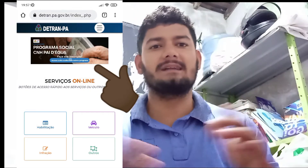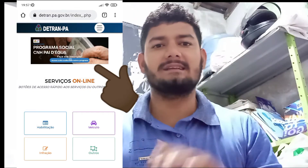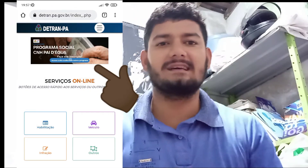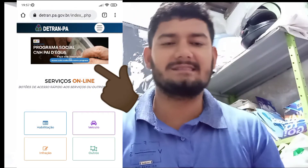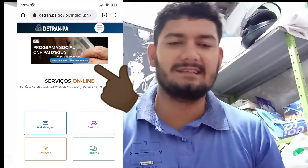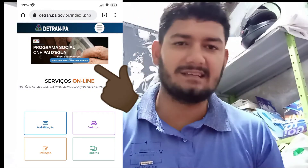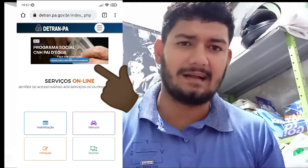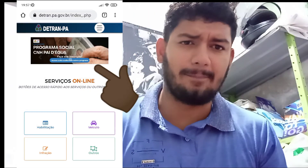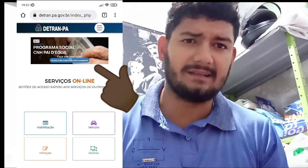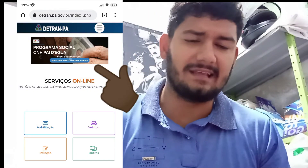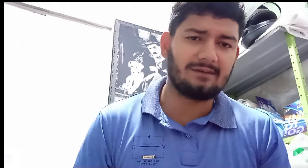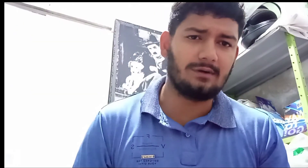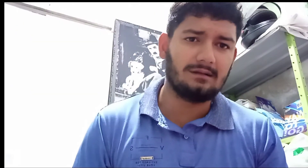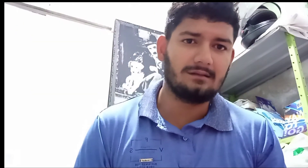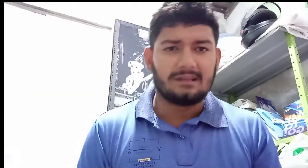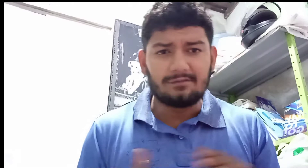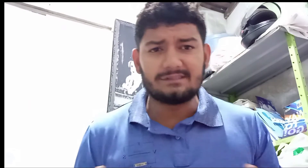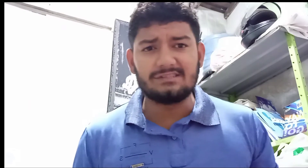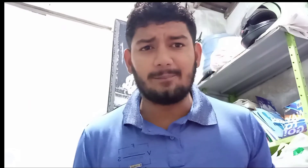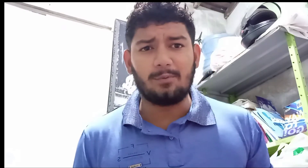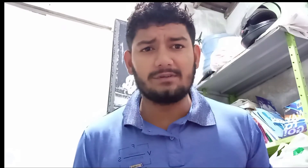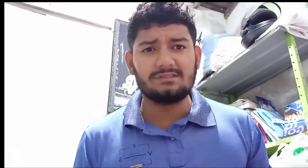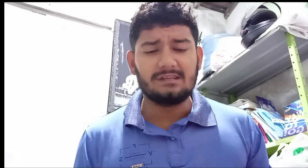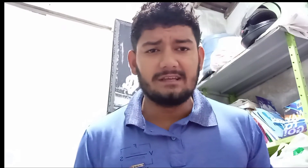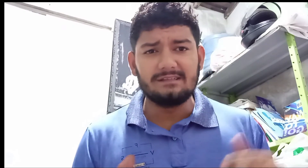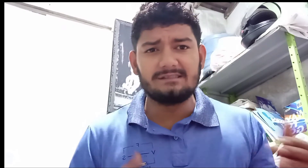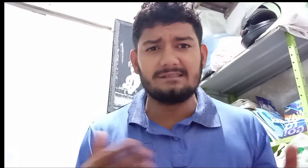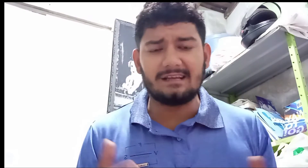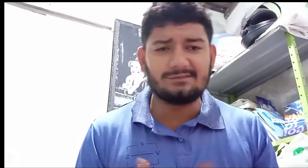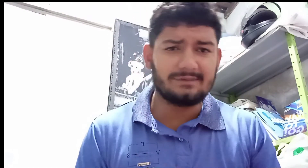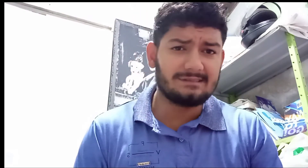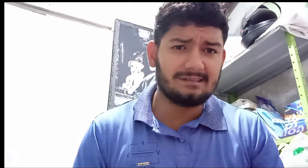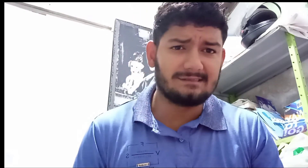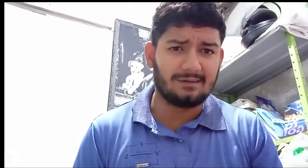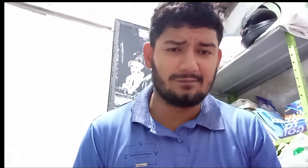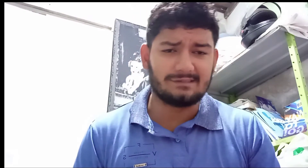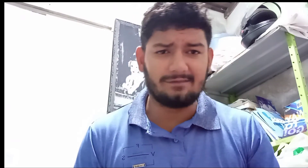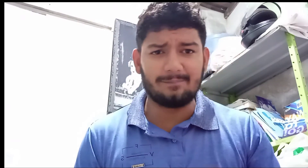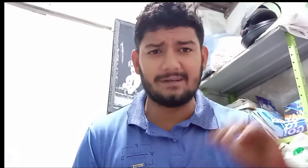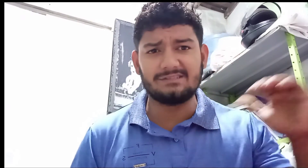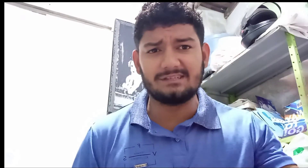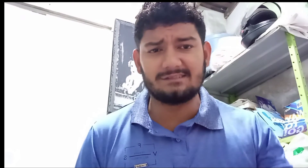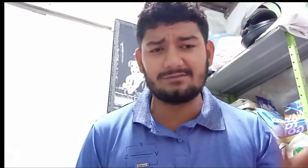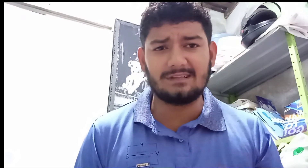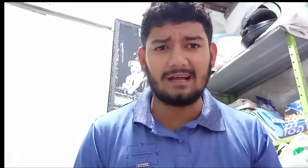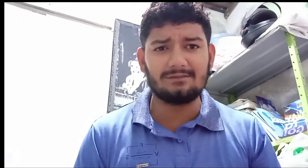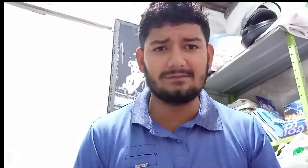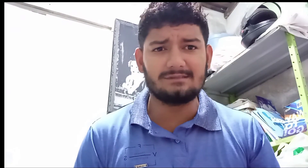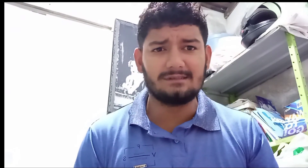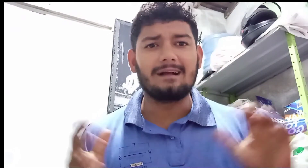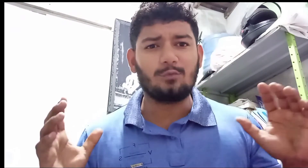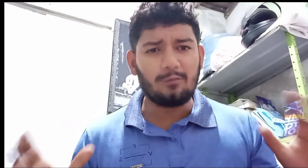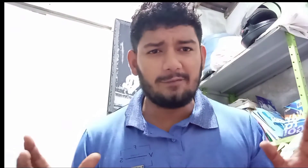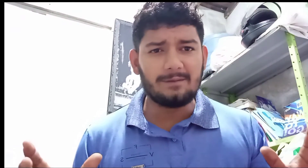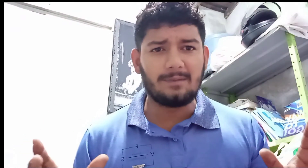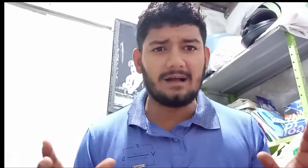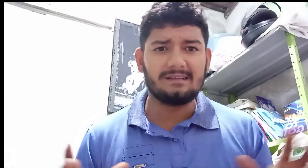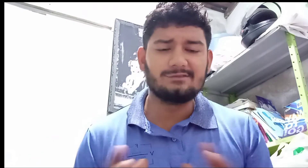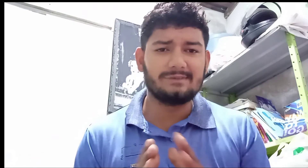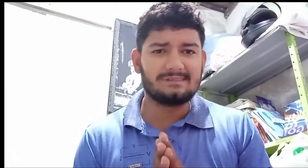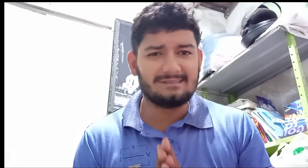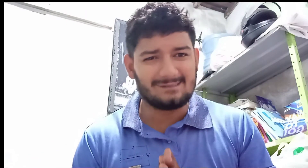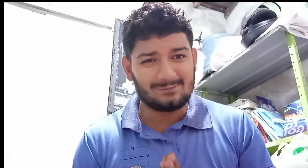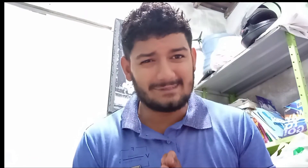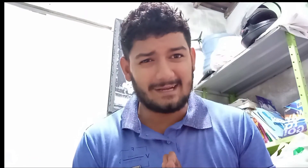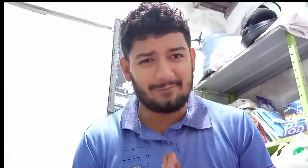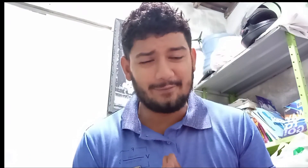no banner da CNH Pai D'Égua, que você já pode iniciar sua inscrição. Você vai preencher seus dados, irá confirmar e